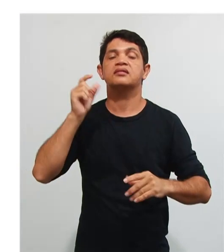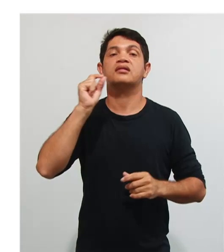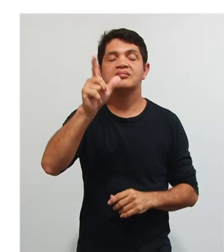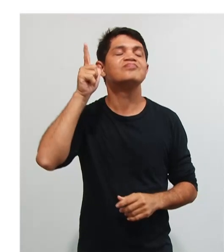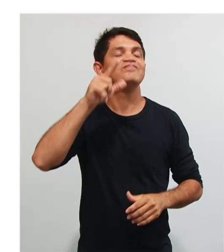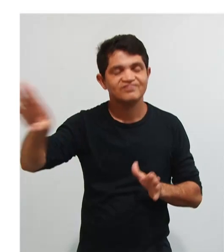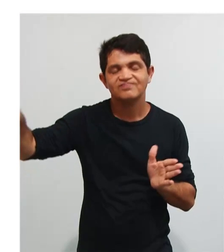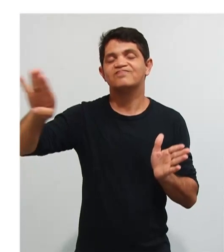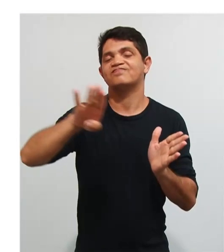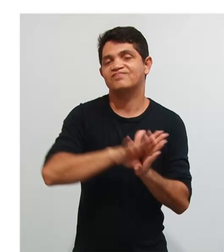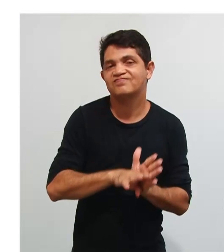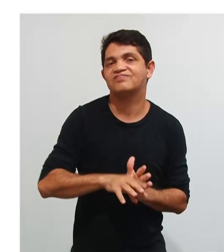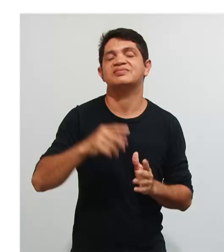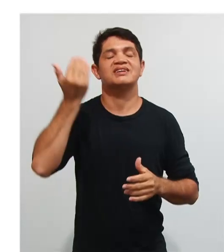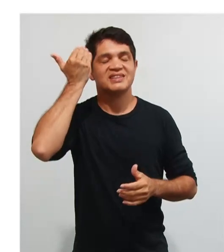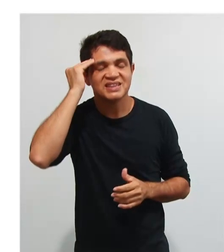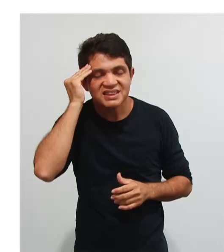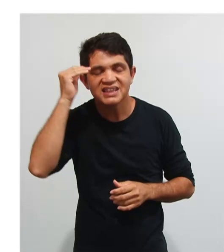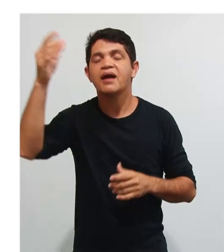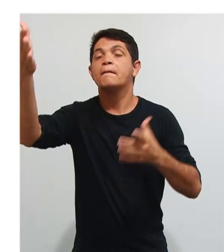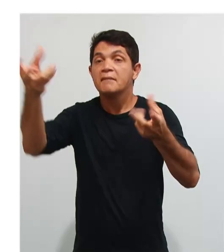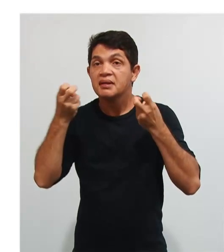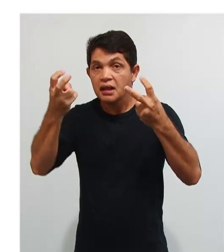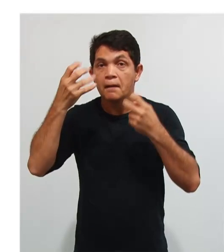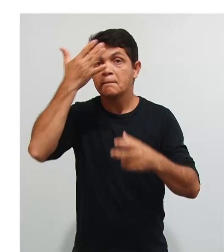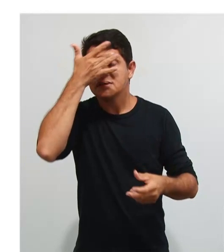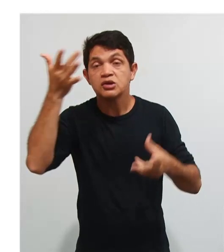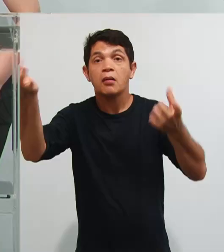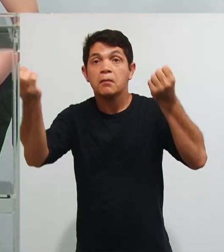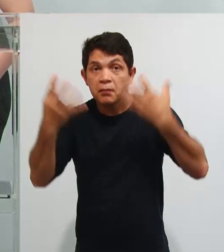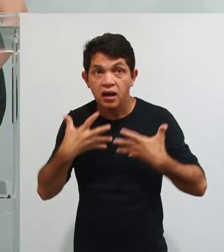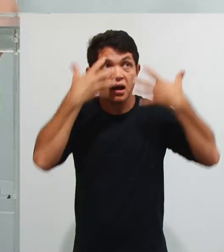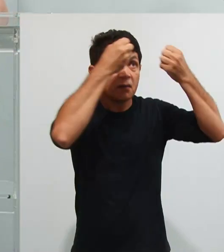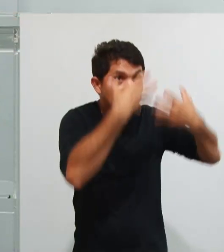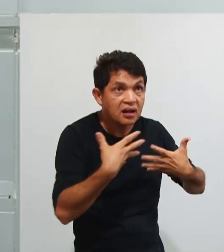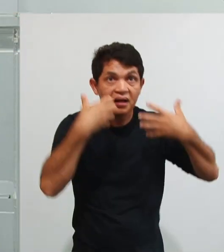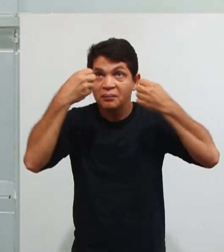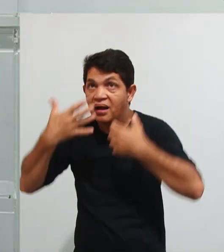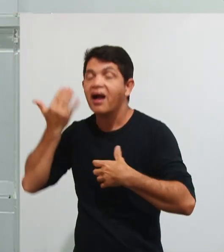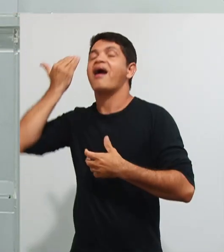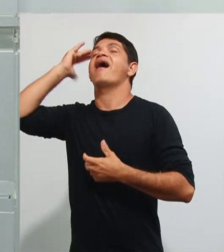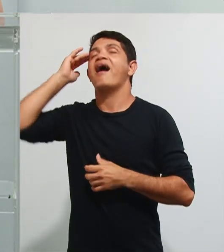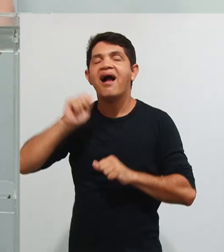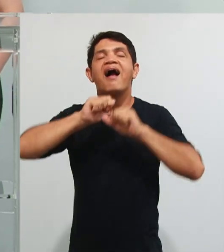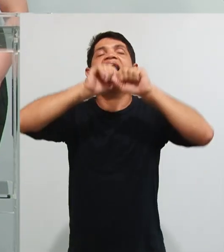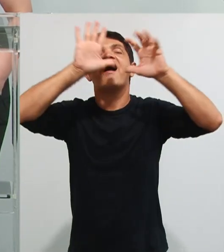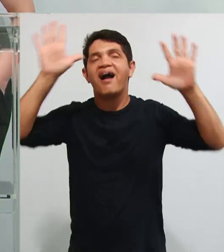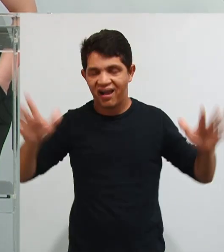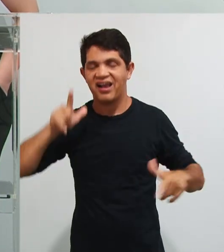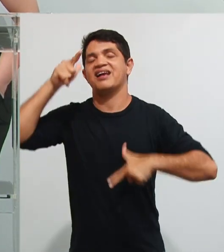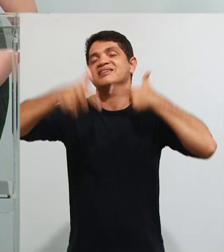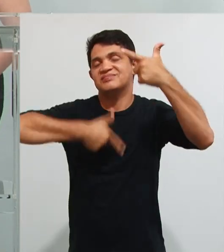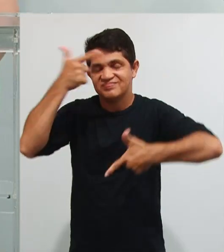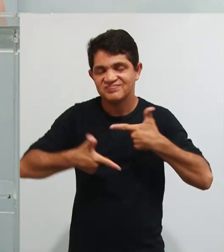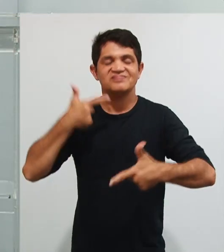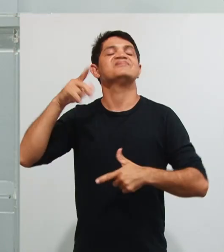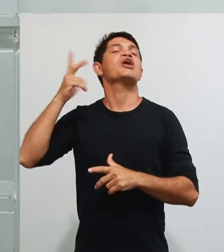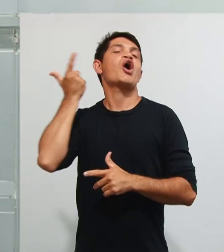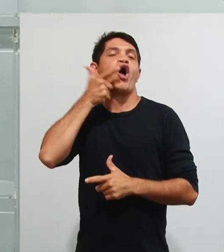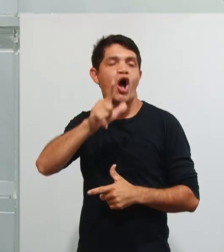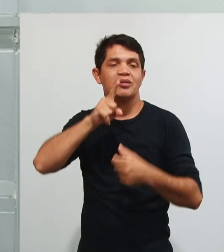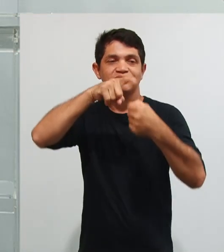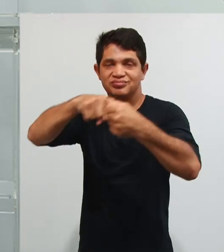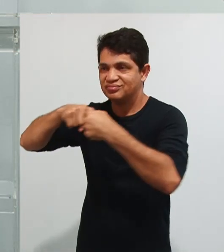conseguiu aqui entender a primeira questão. Você conseguiu, então, trabalhar com o alcance do